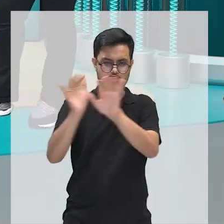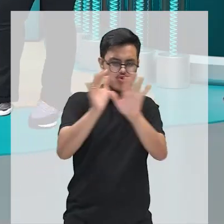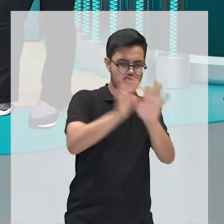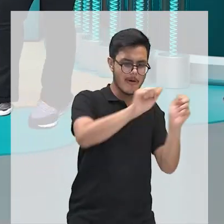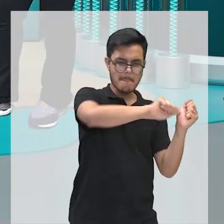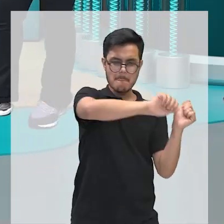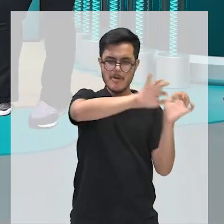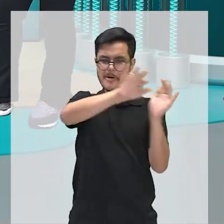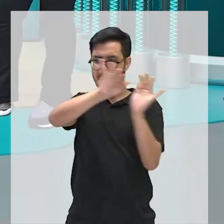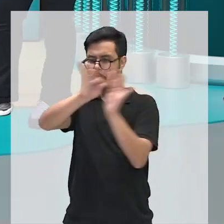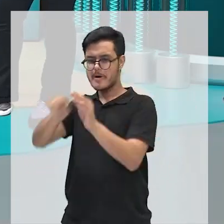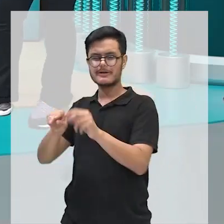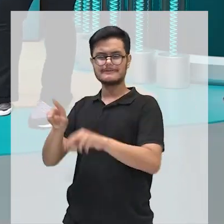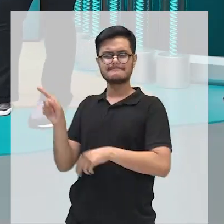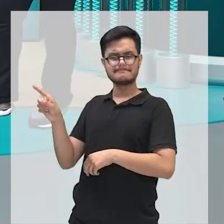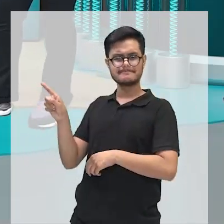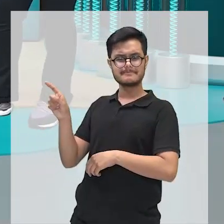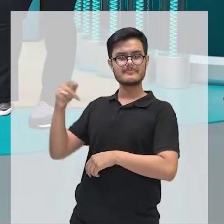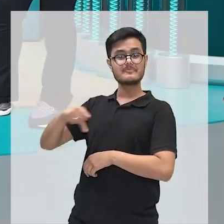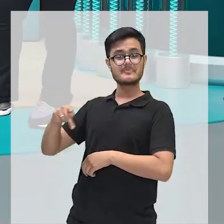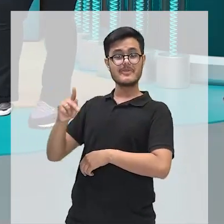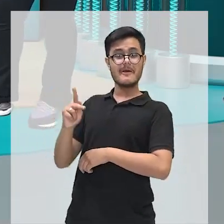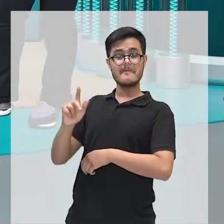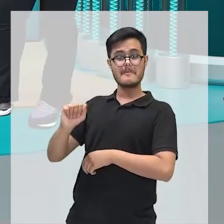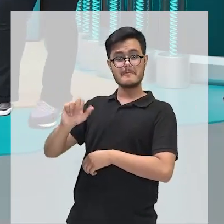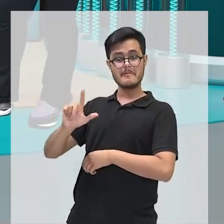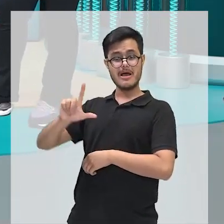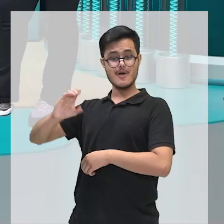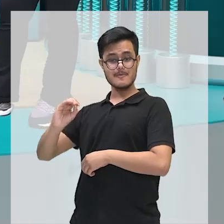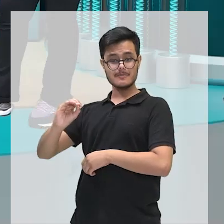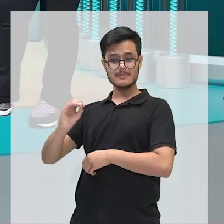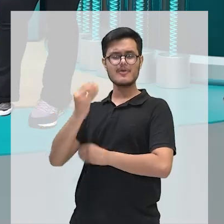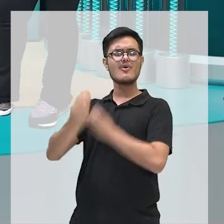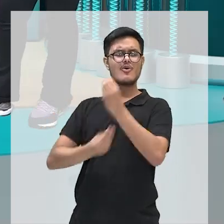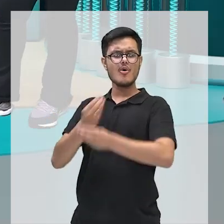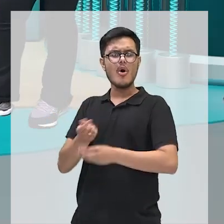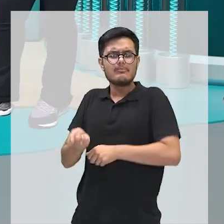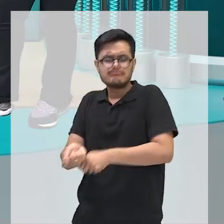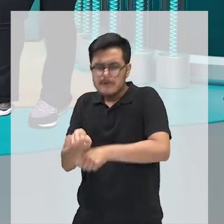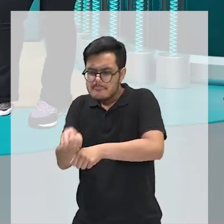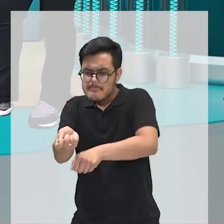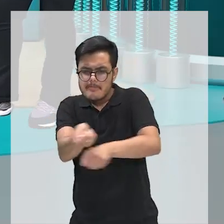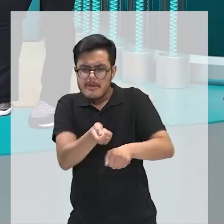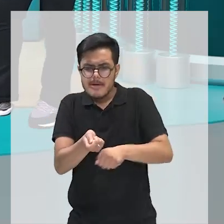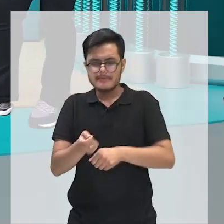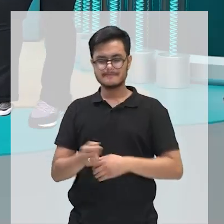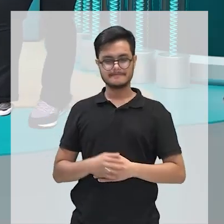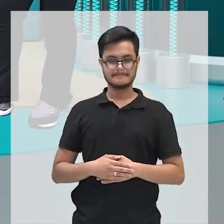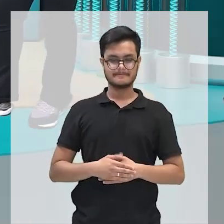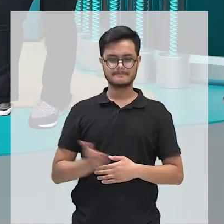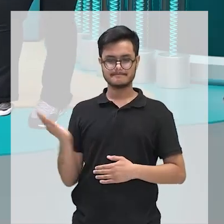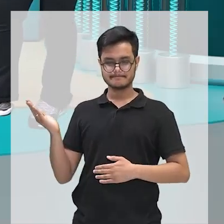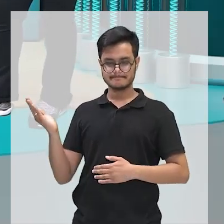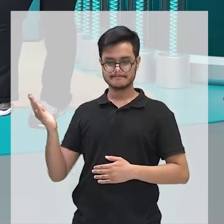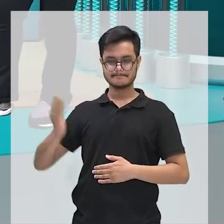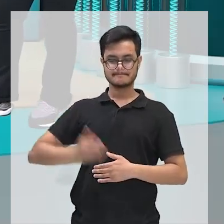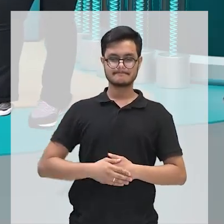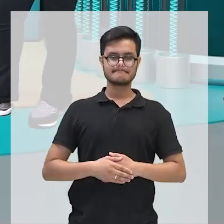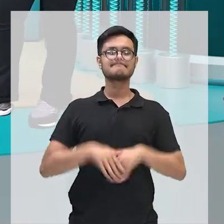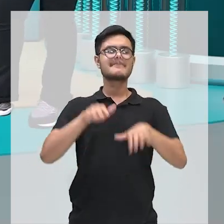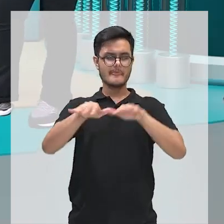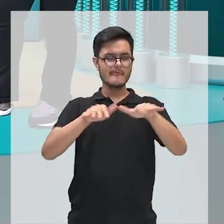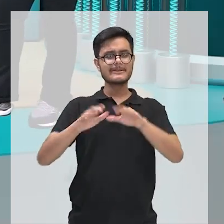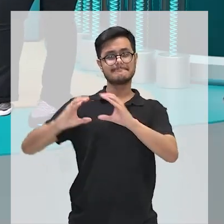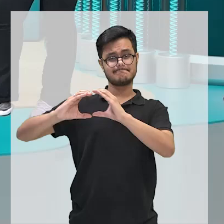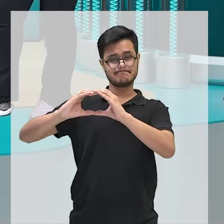Então, nós temos aqui eu e o professor Paulo mostrando para vocês como seria essa condução, né? Que é o ato, é a ação de movimentar a